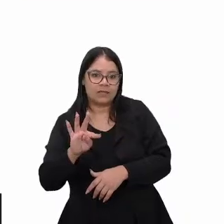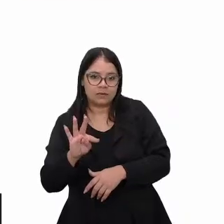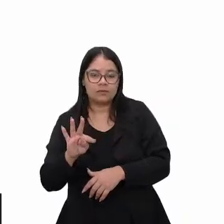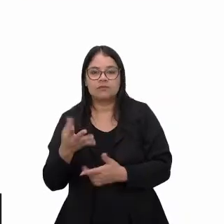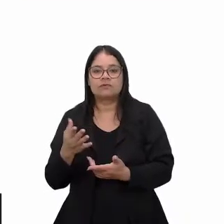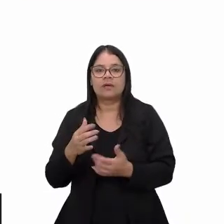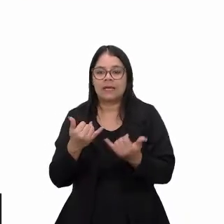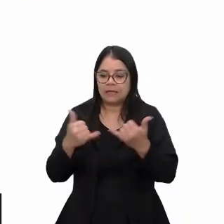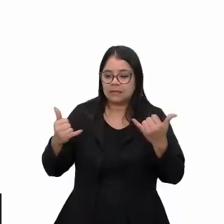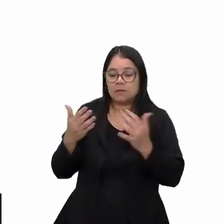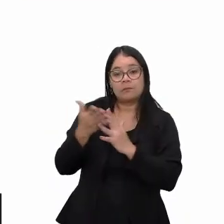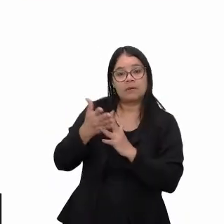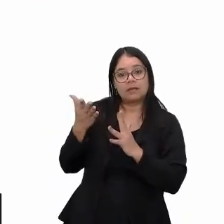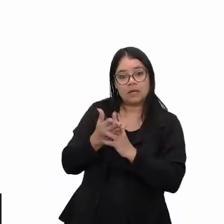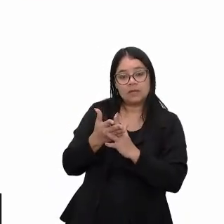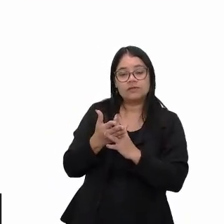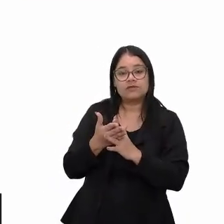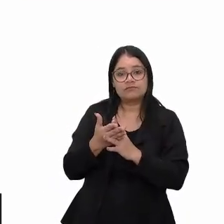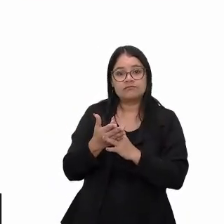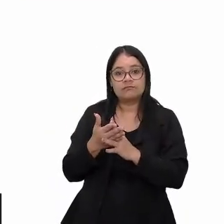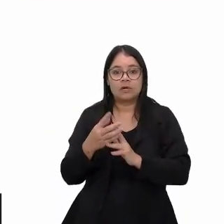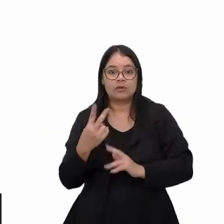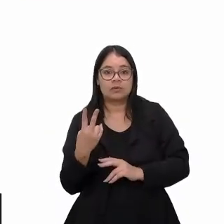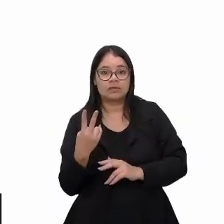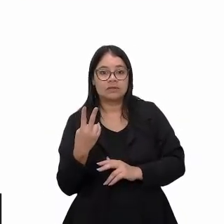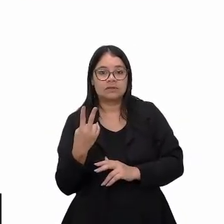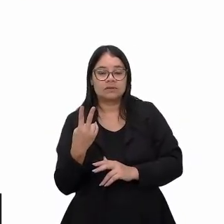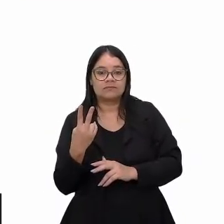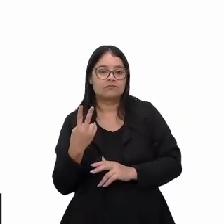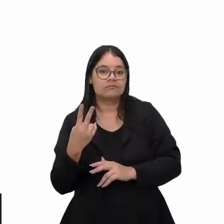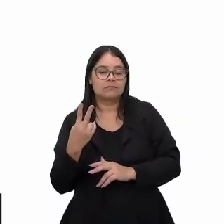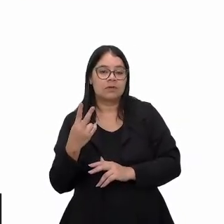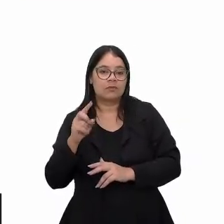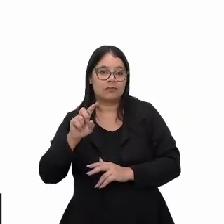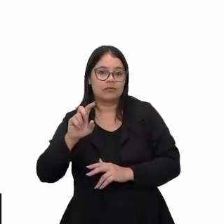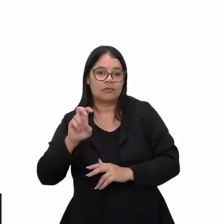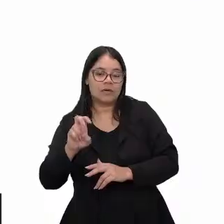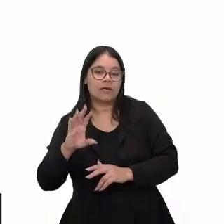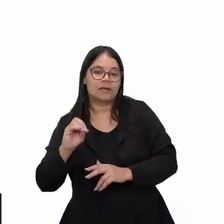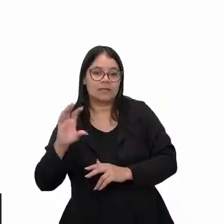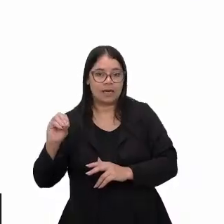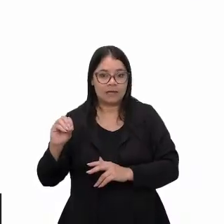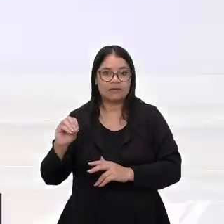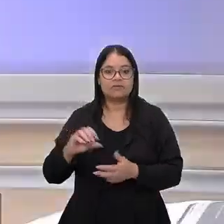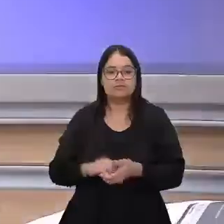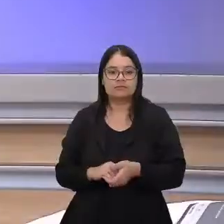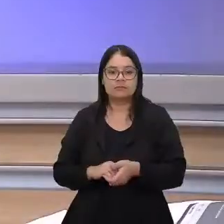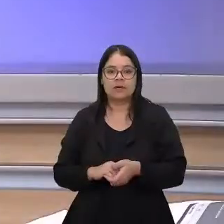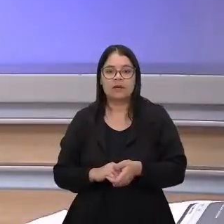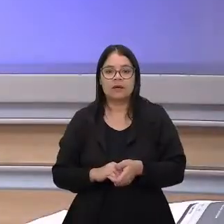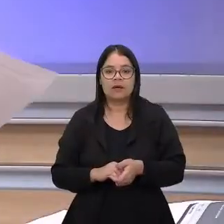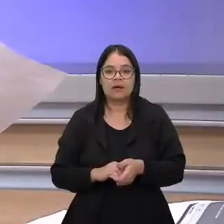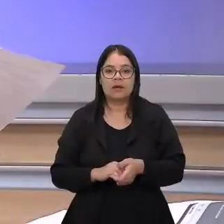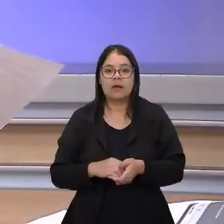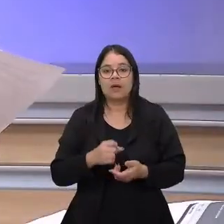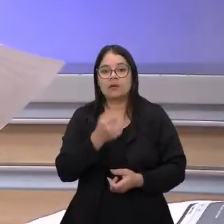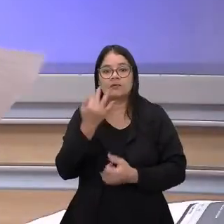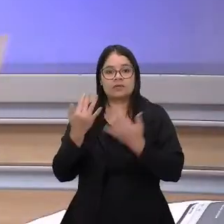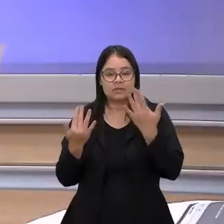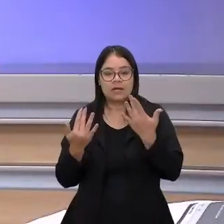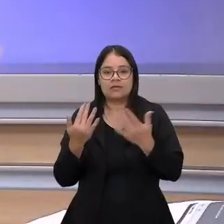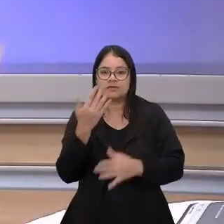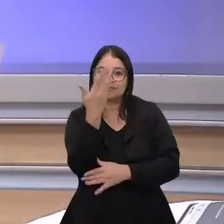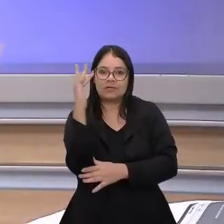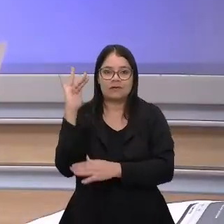energia pela metade, 2.500, e adivinha, qual a quantidade de árvores cortadas? 0,